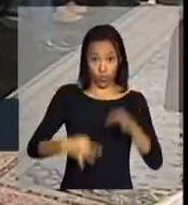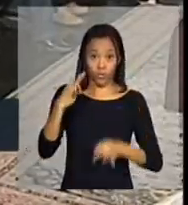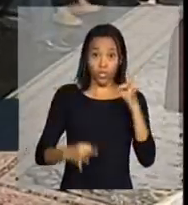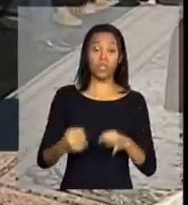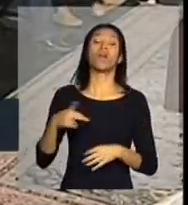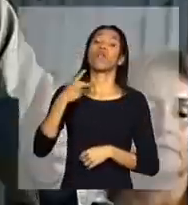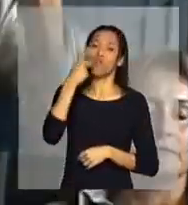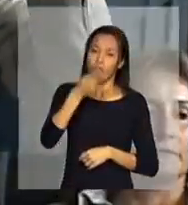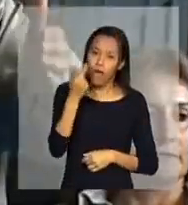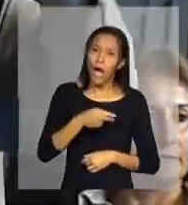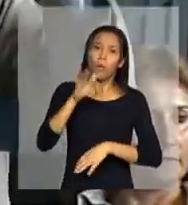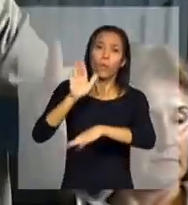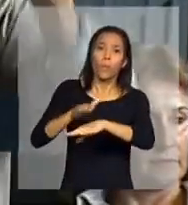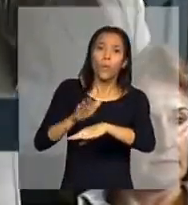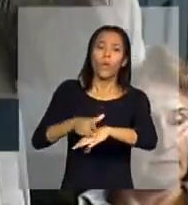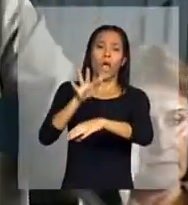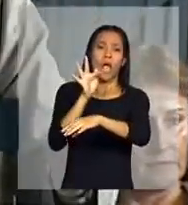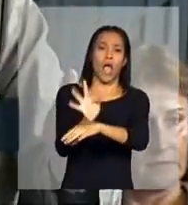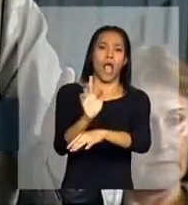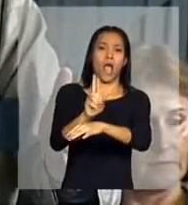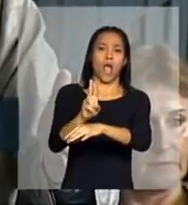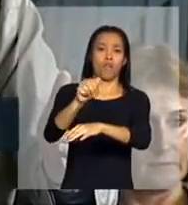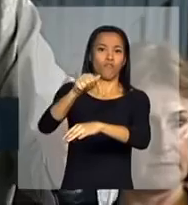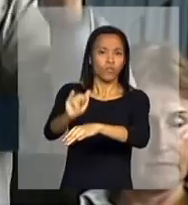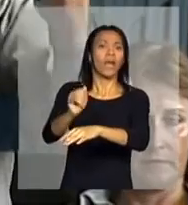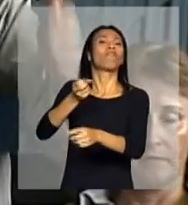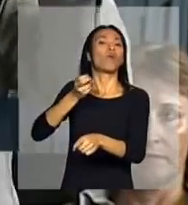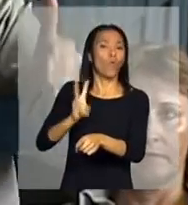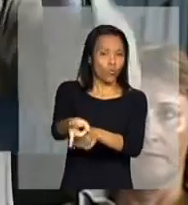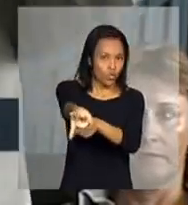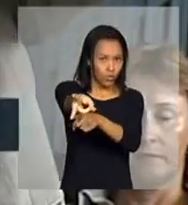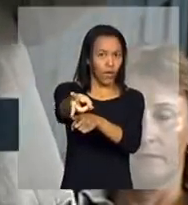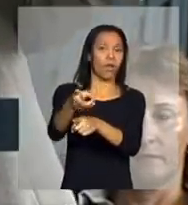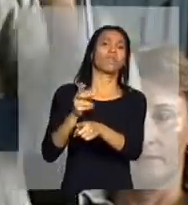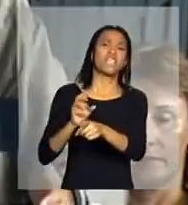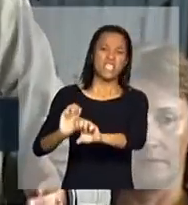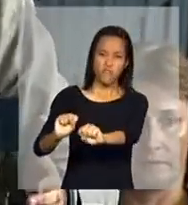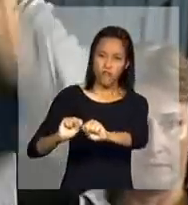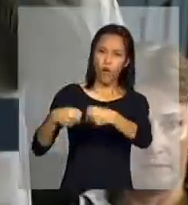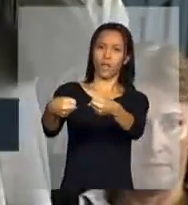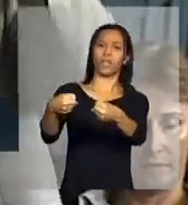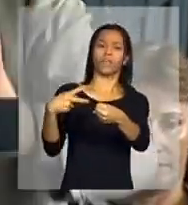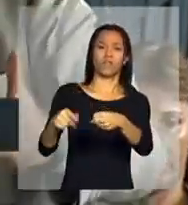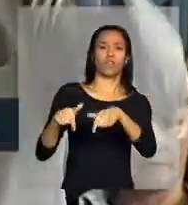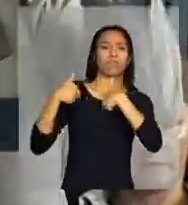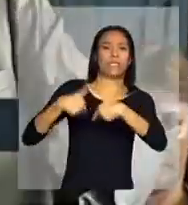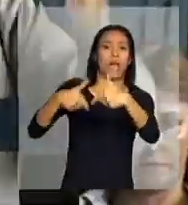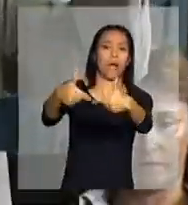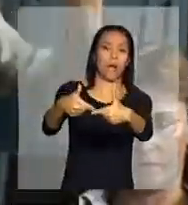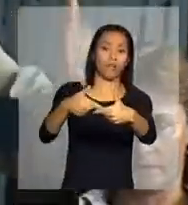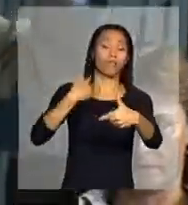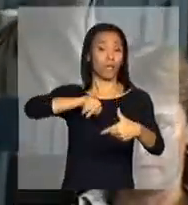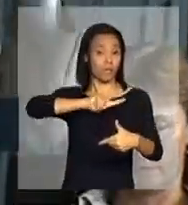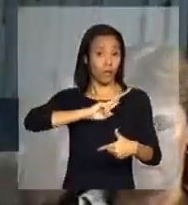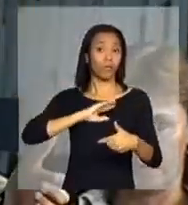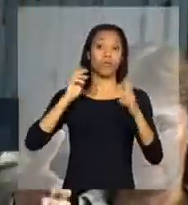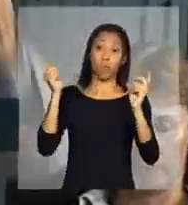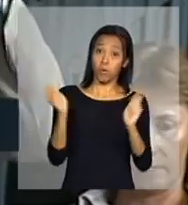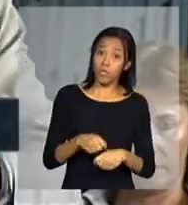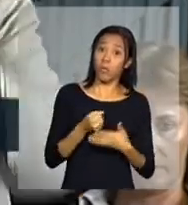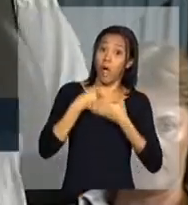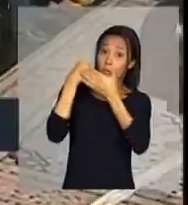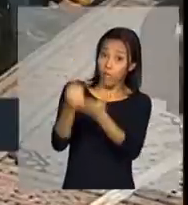a FUNAI não só não deixará de existir, mas como tem que ser fortalecida, para que nós possamos cumprir o papel constitucional